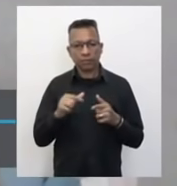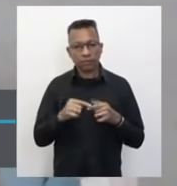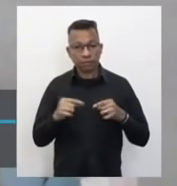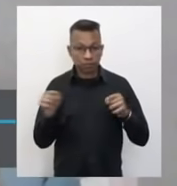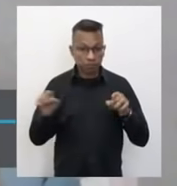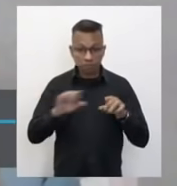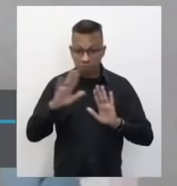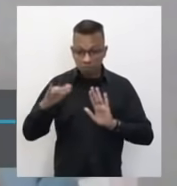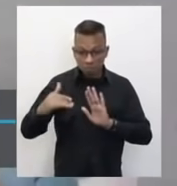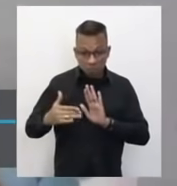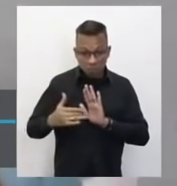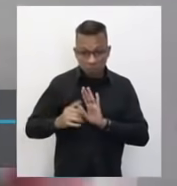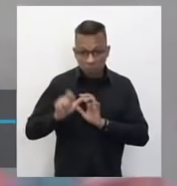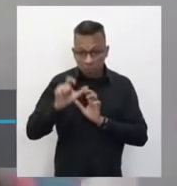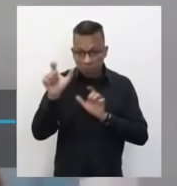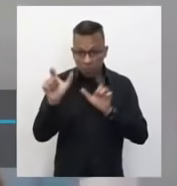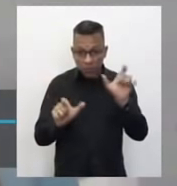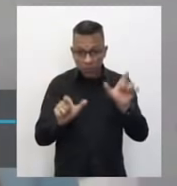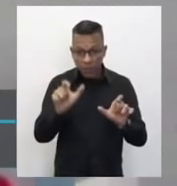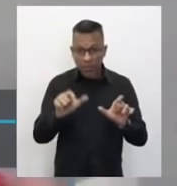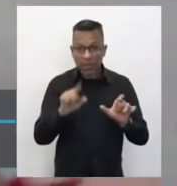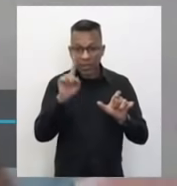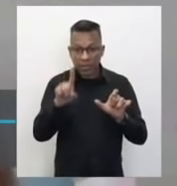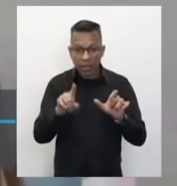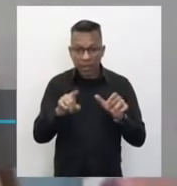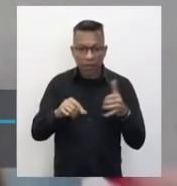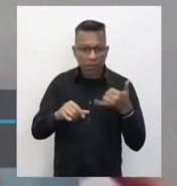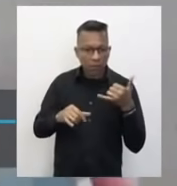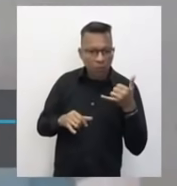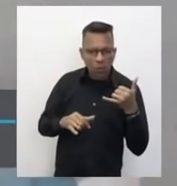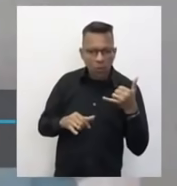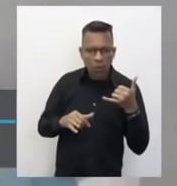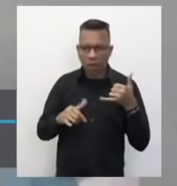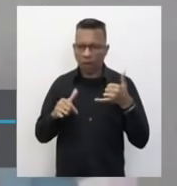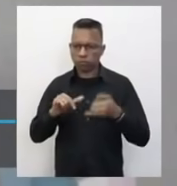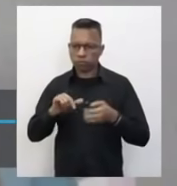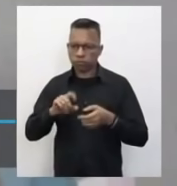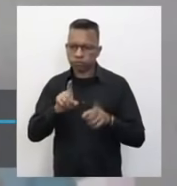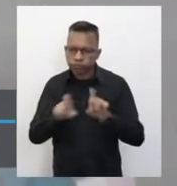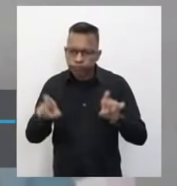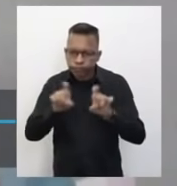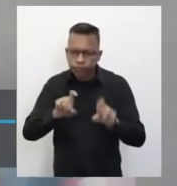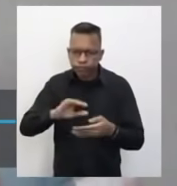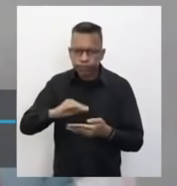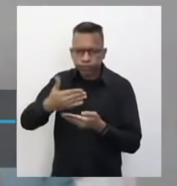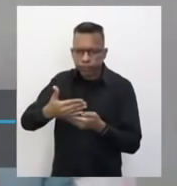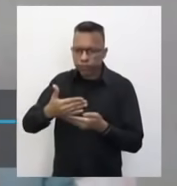Todo mundo, quando você tem um dispositivo, seja ele um celular, um computador, ou